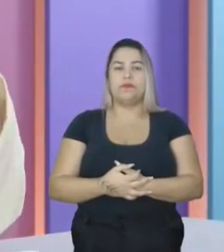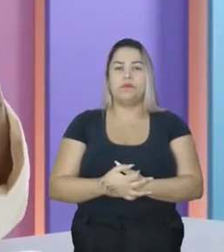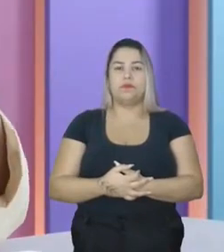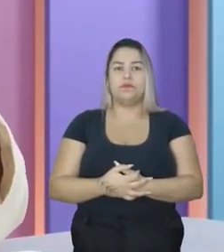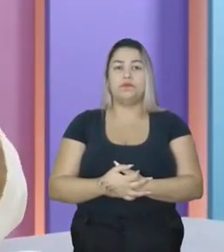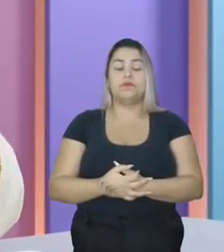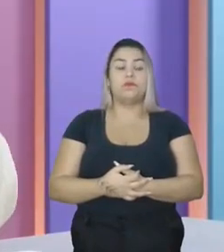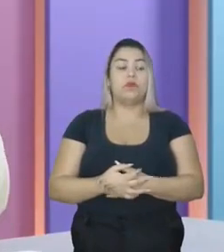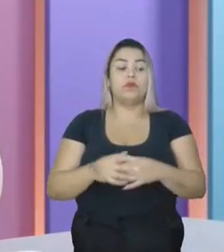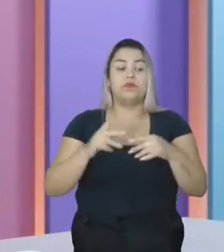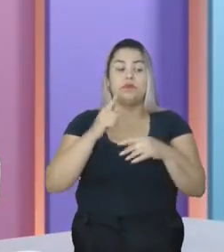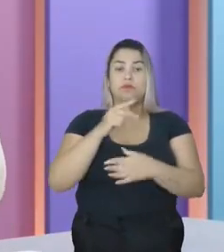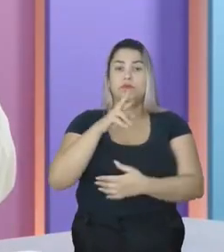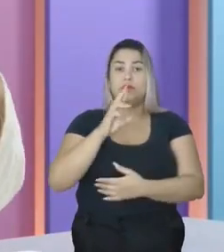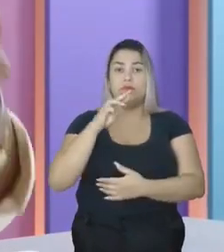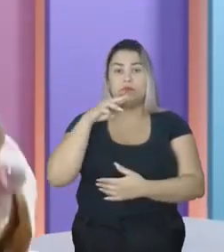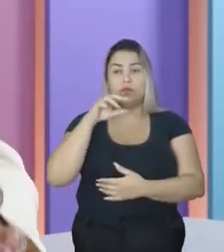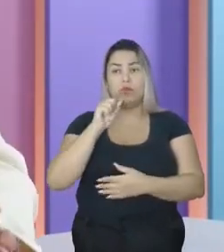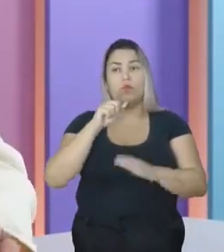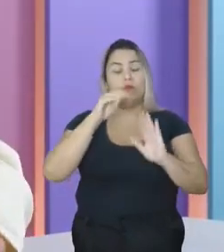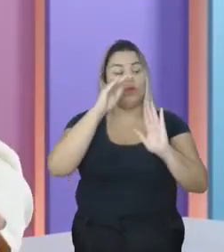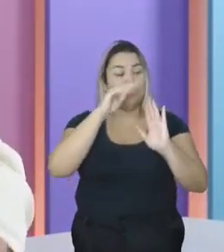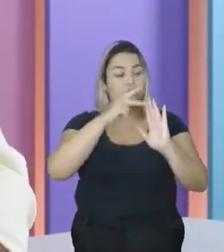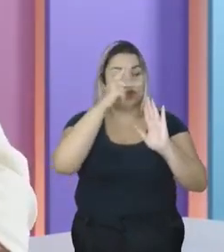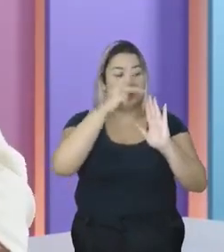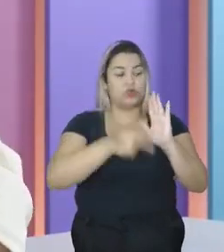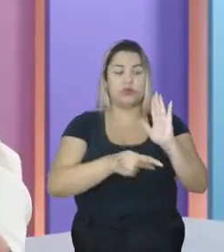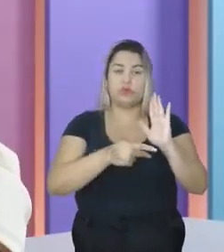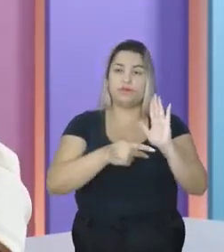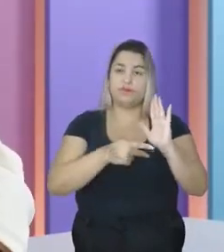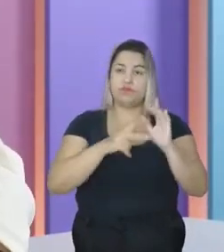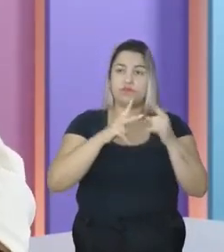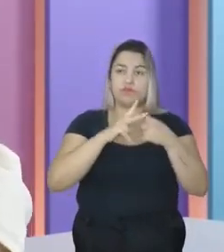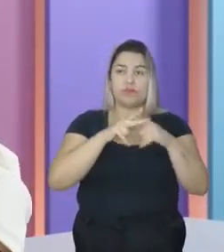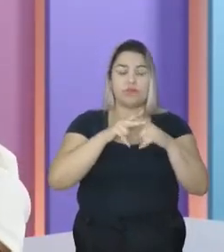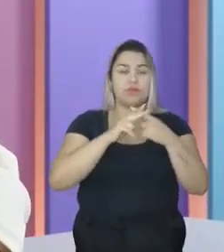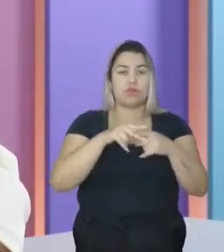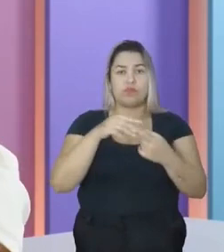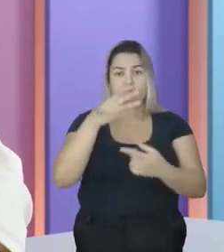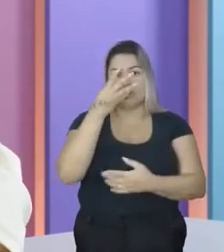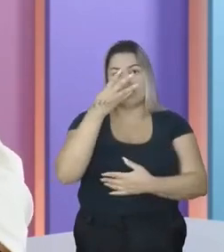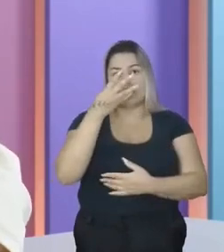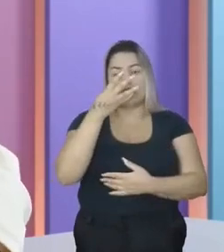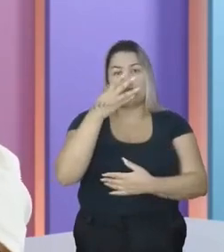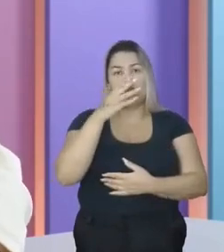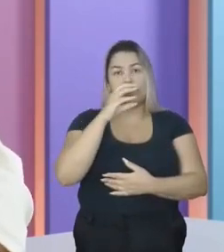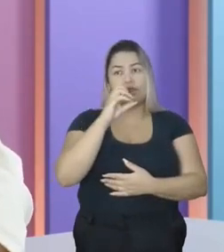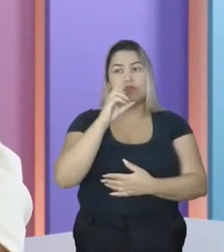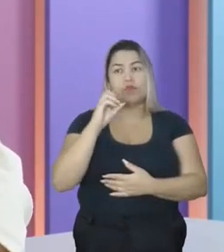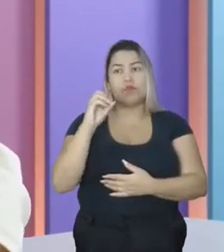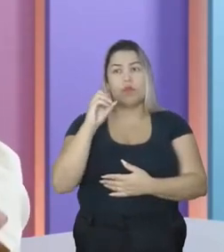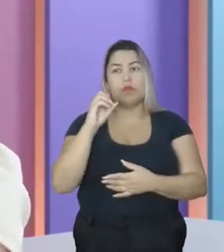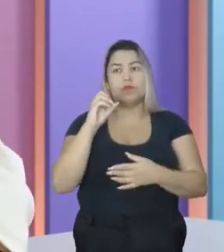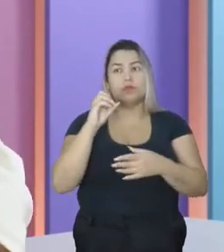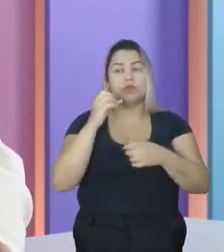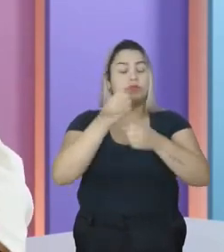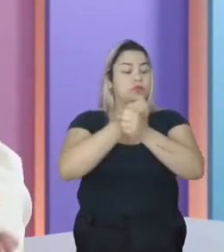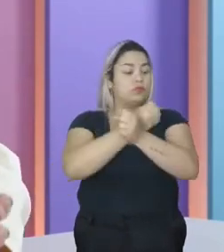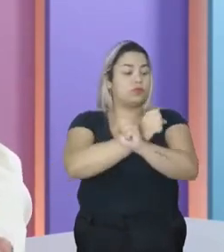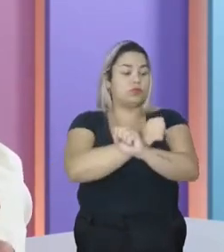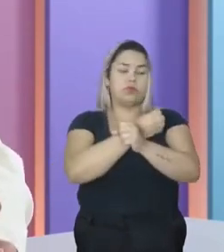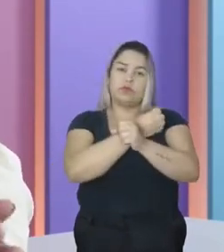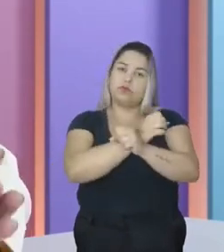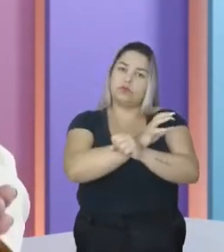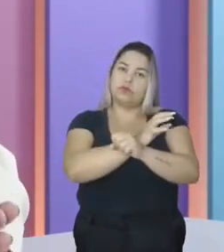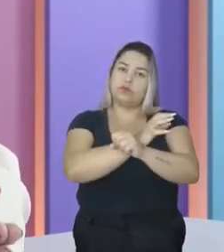um programa, né, um projeto de reparação aos quase 4 séculos de escravização de homens,